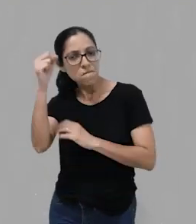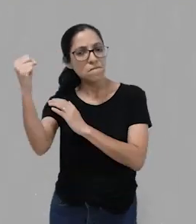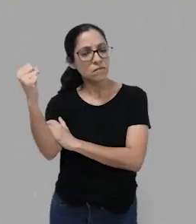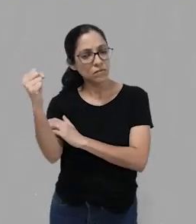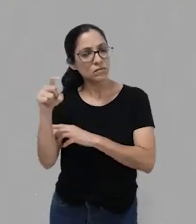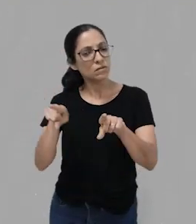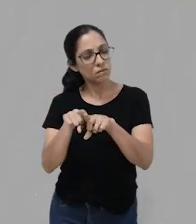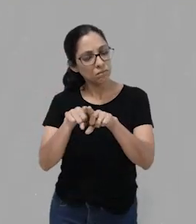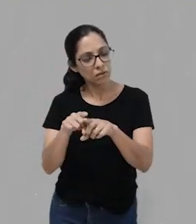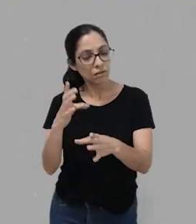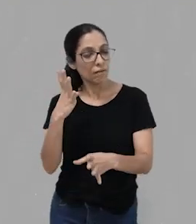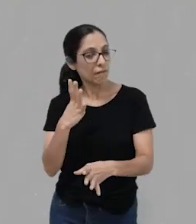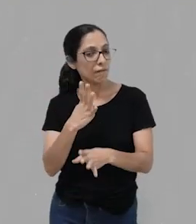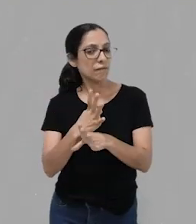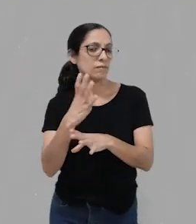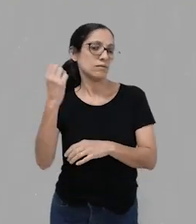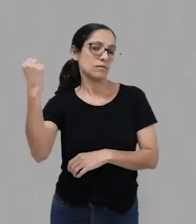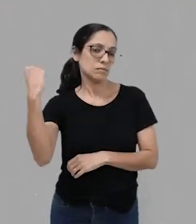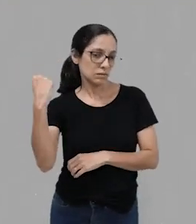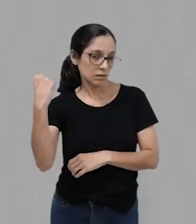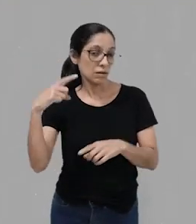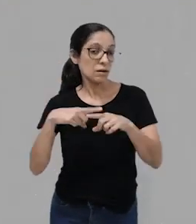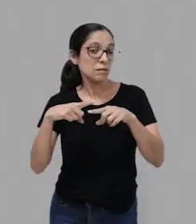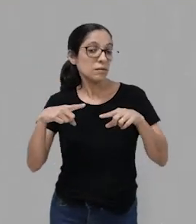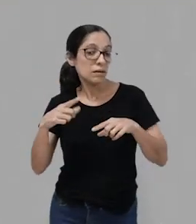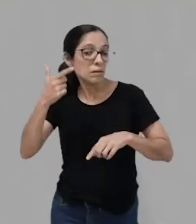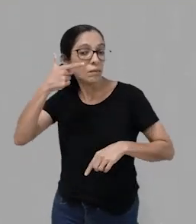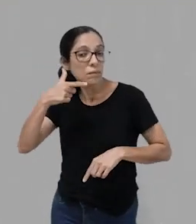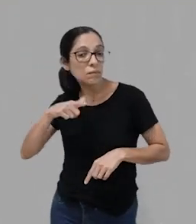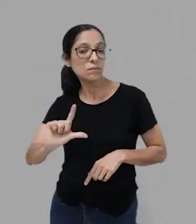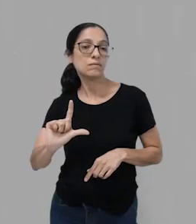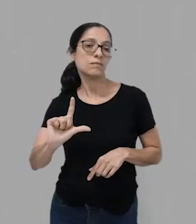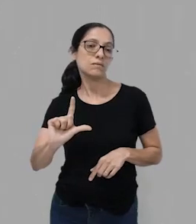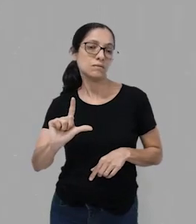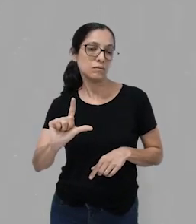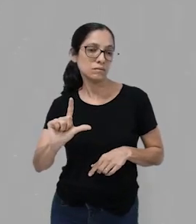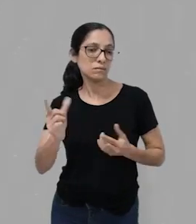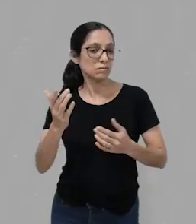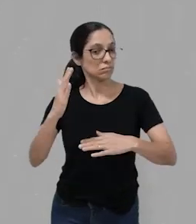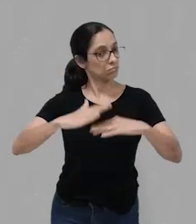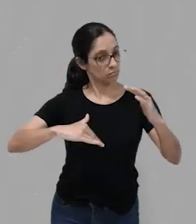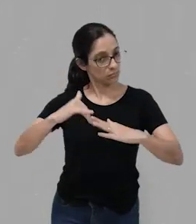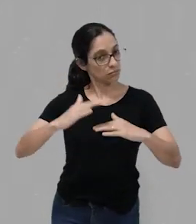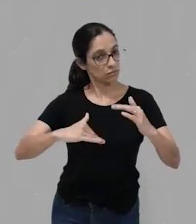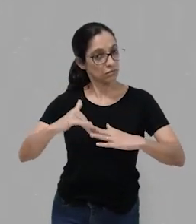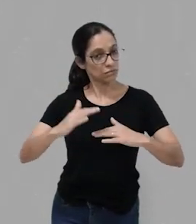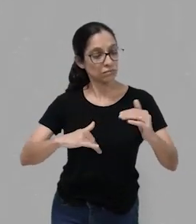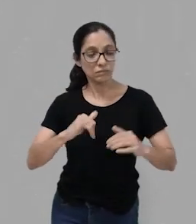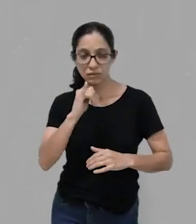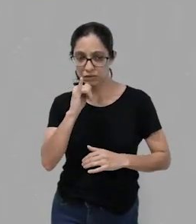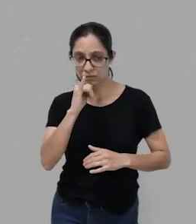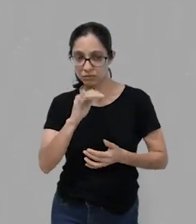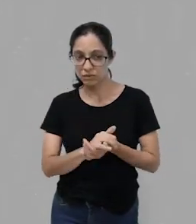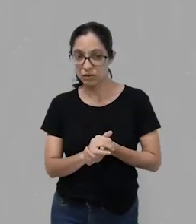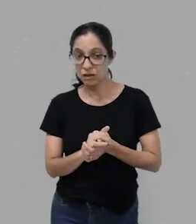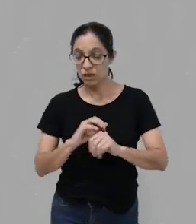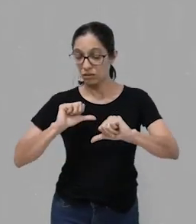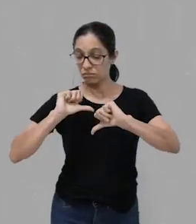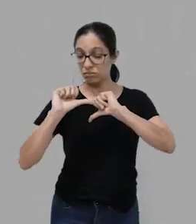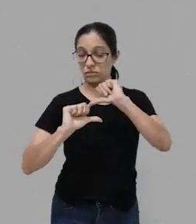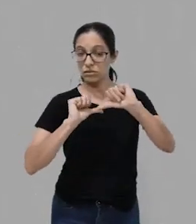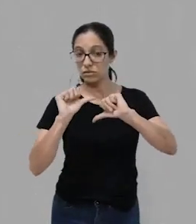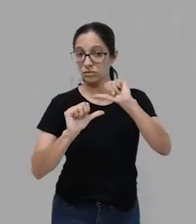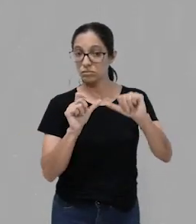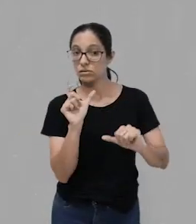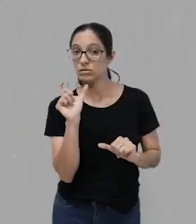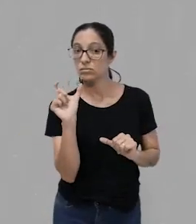muscular localizada, para que ela consiga exercer a sua profissão, por exemplo. Ela está ali transformando as minhas palavras